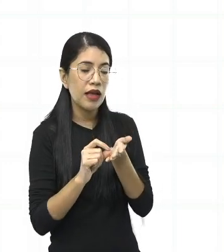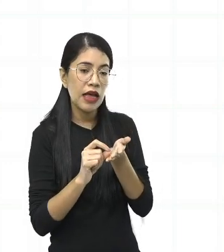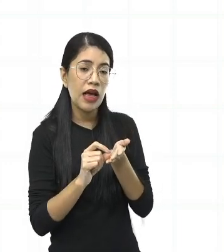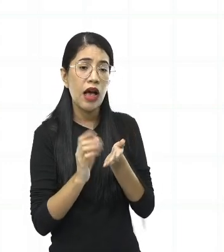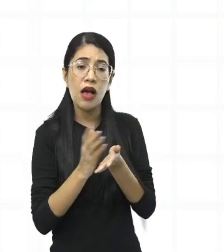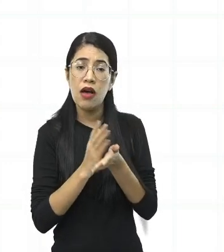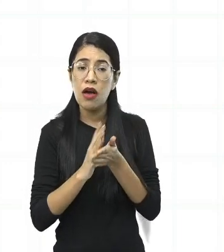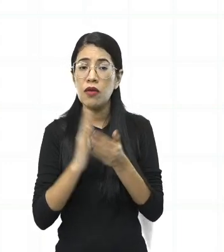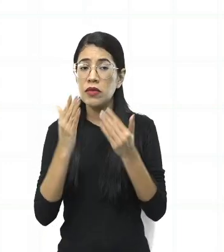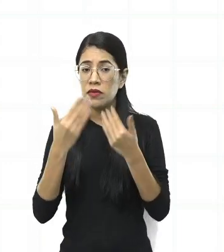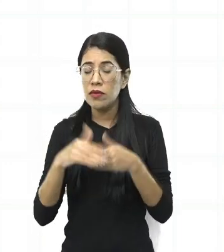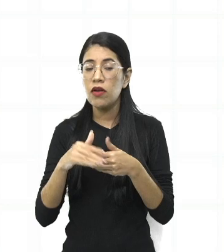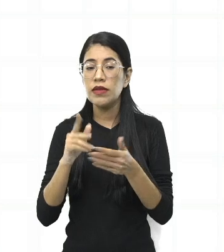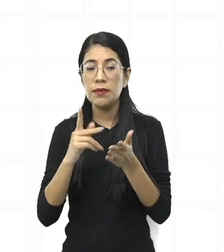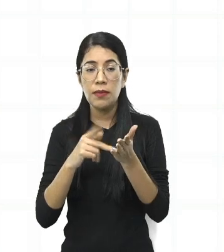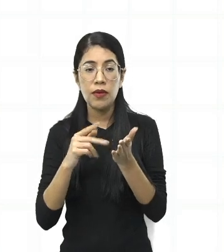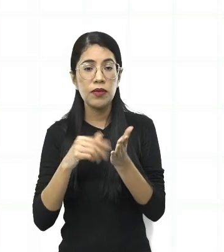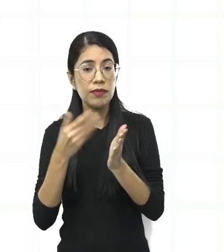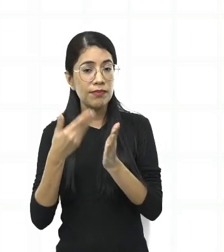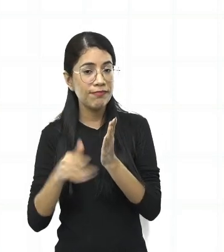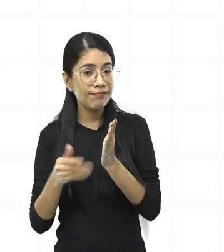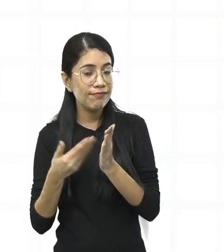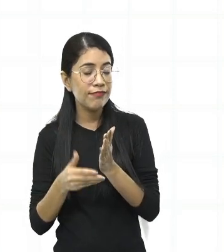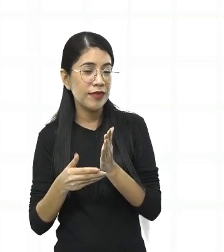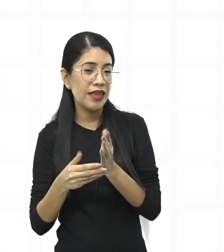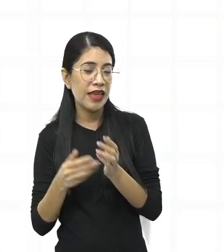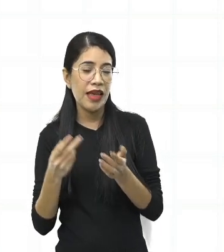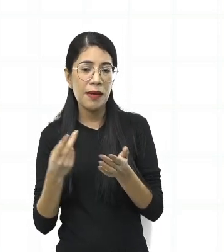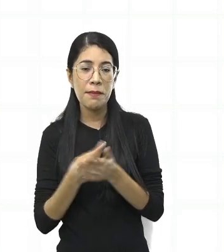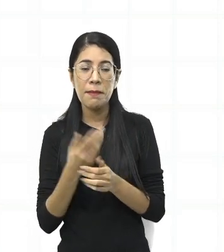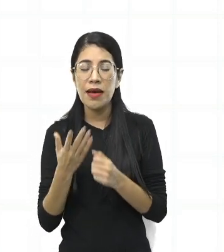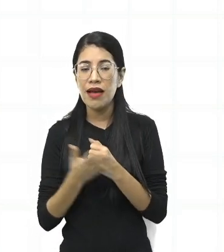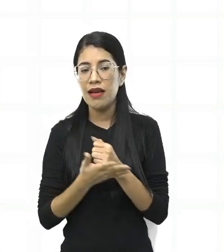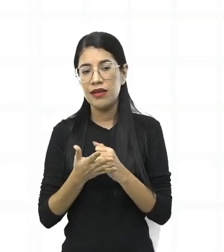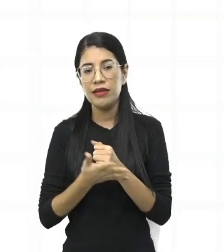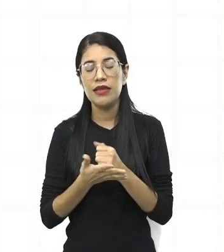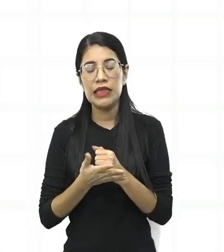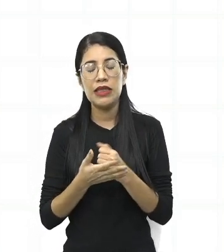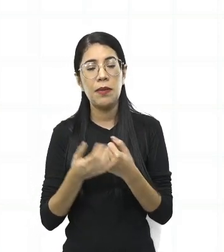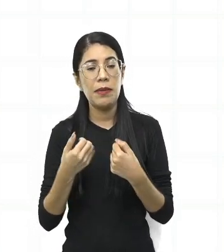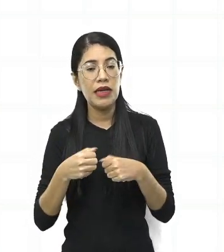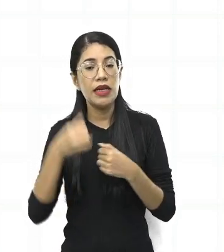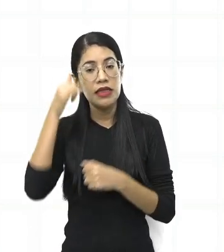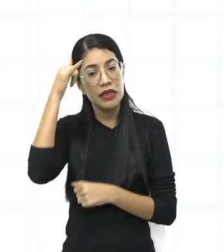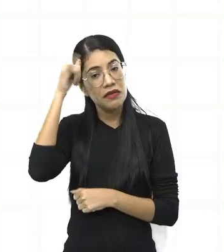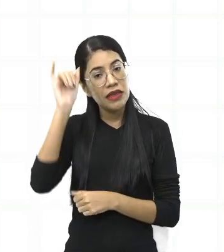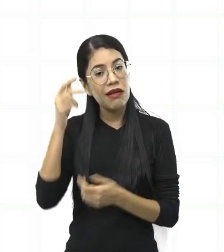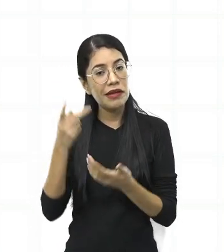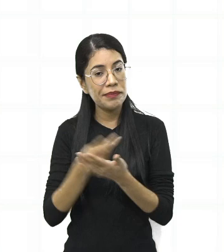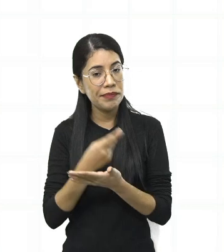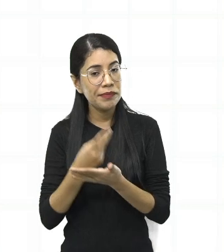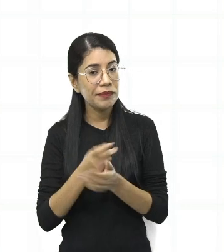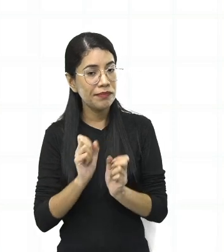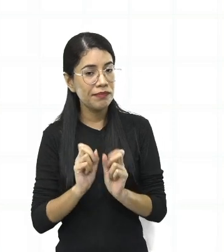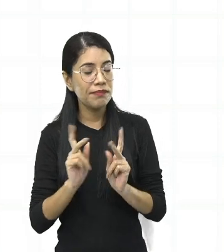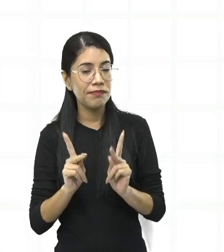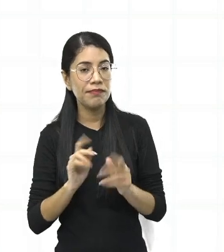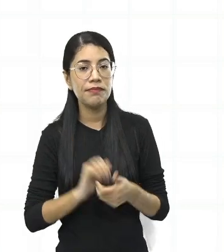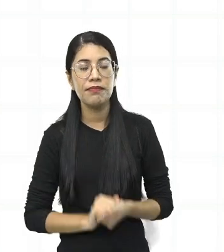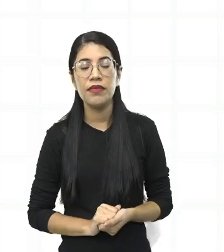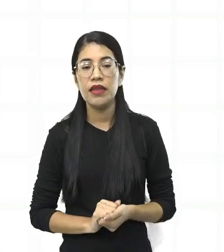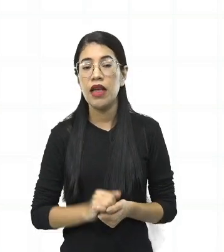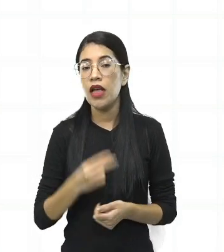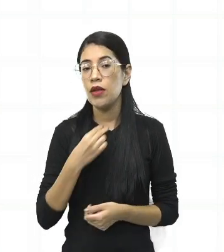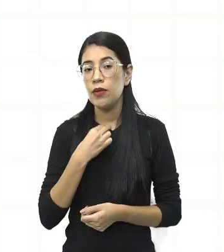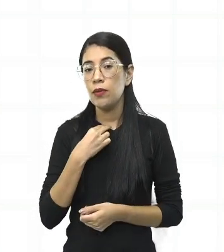em algumas provas que vocês podem vir a fazer, porque é erro básico. Então, não vamos ter erros básicos, tá? Não podemos separar